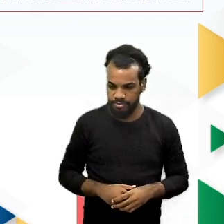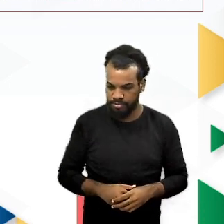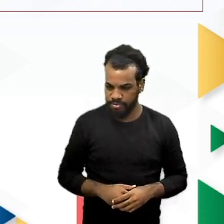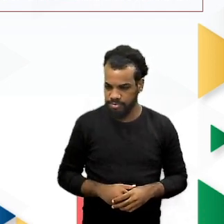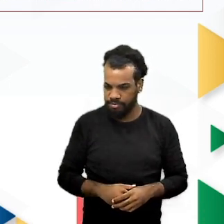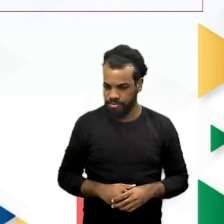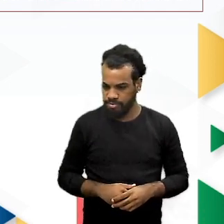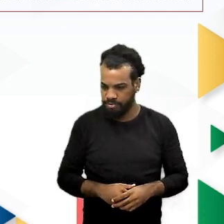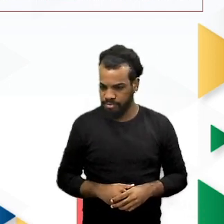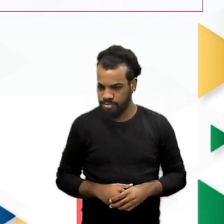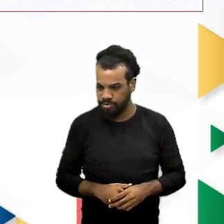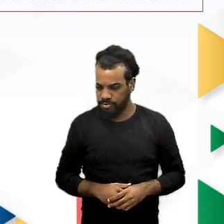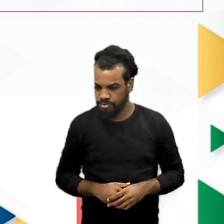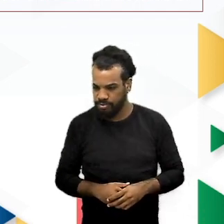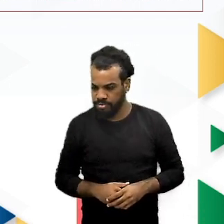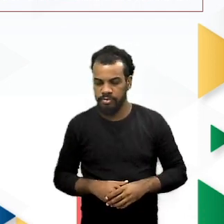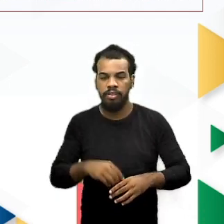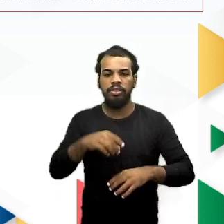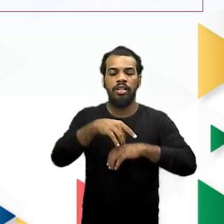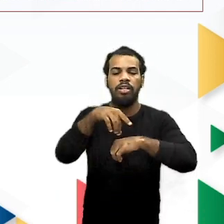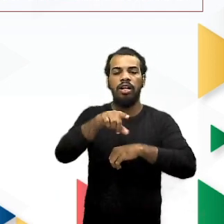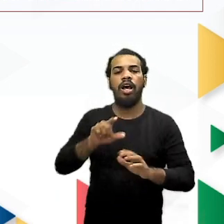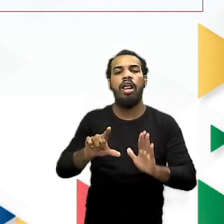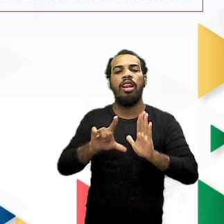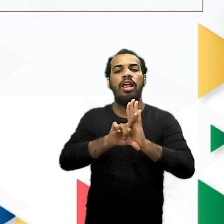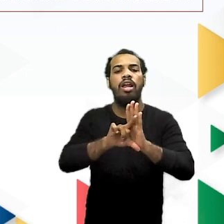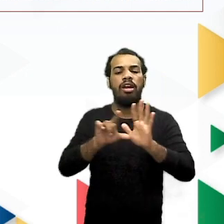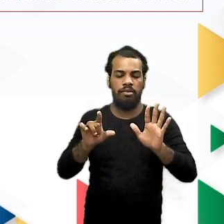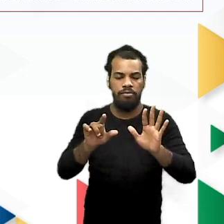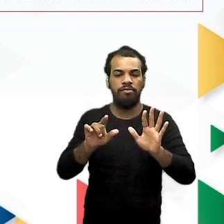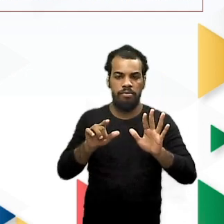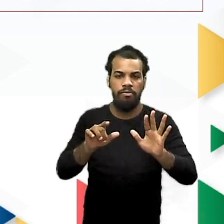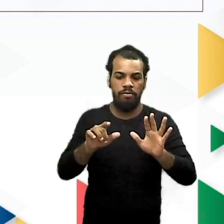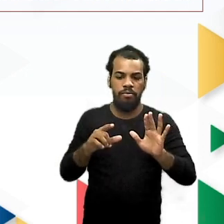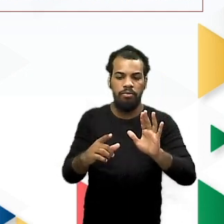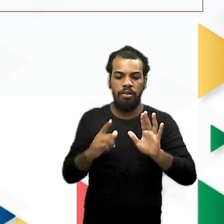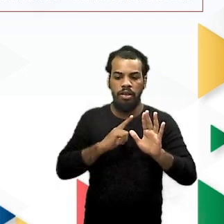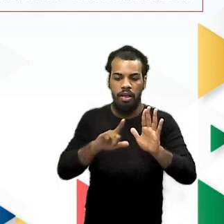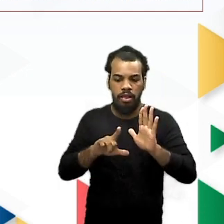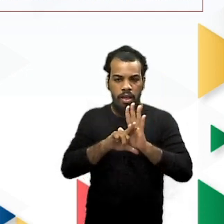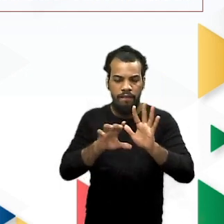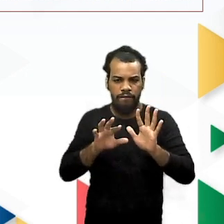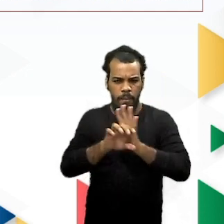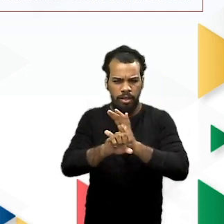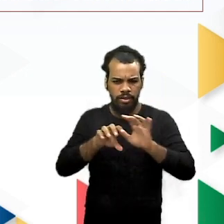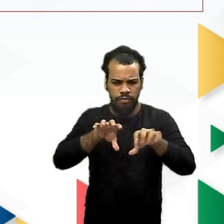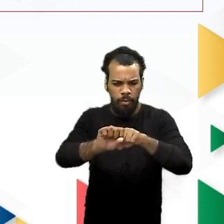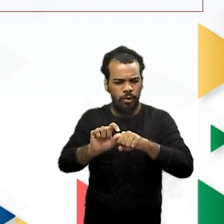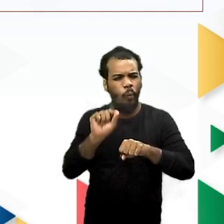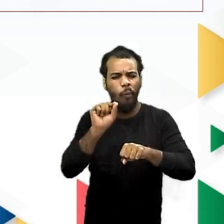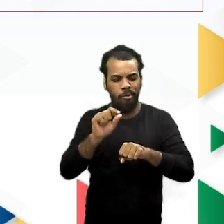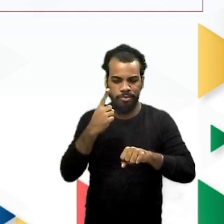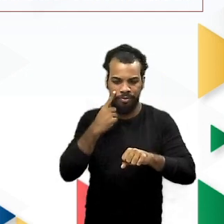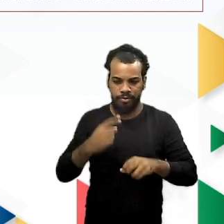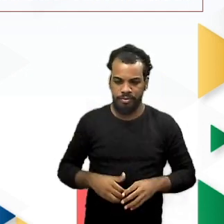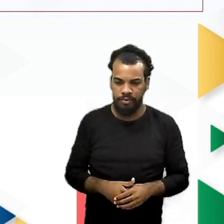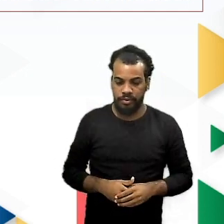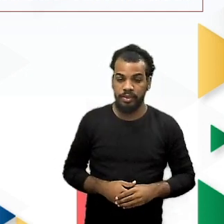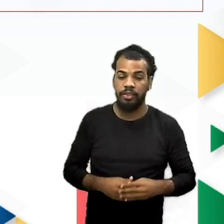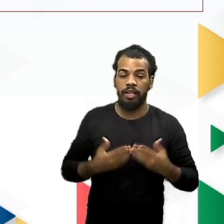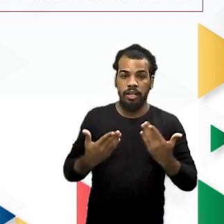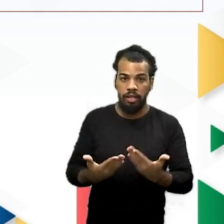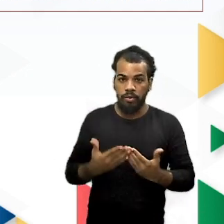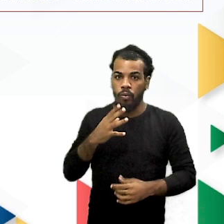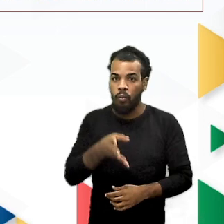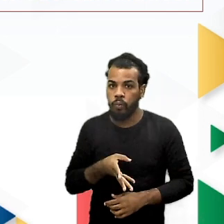é definida por uma lei de formação, como eu falei para vocês, uma lei geral, tá? Pois é essa